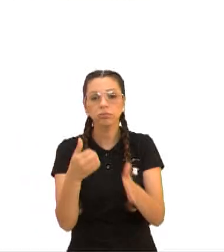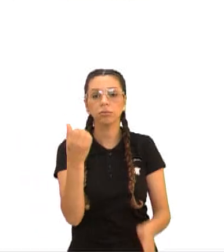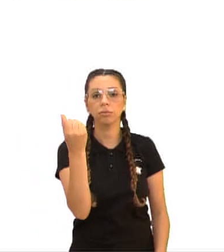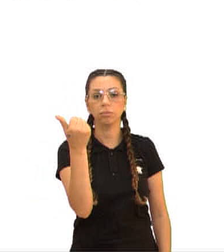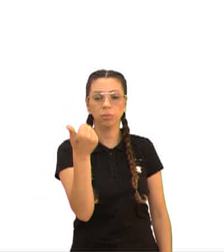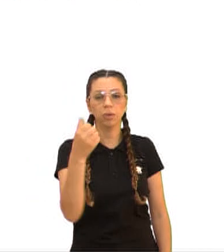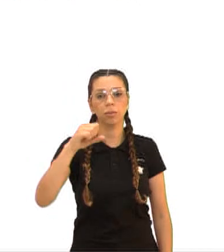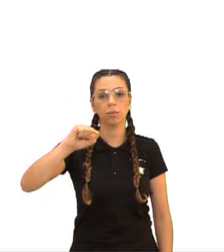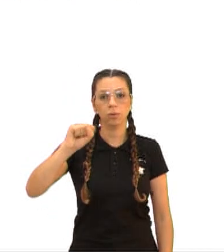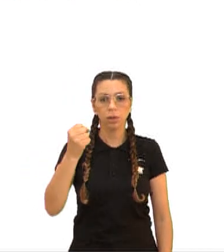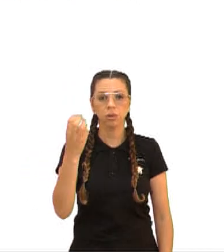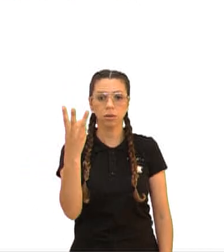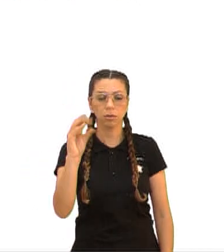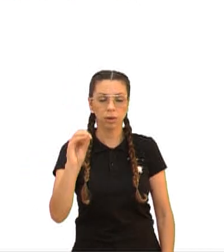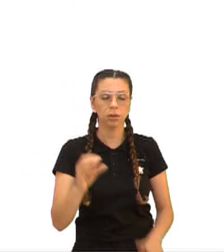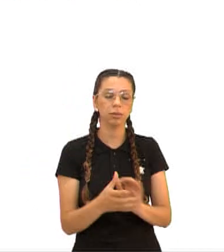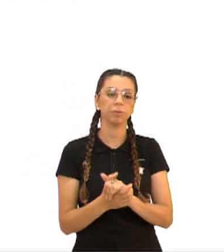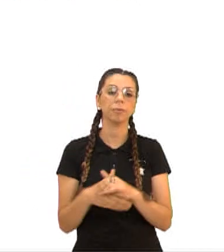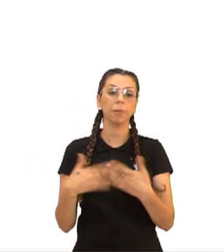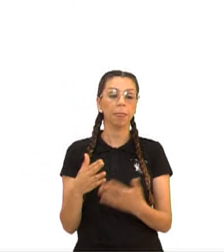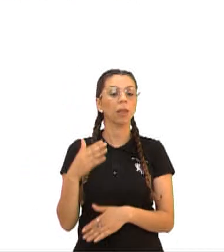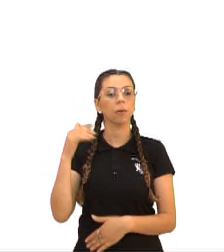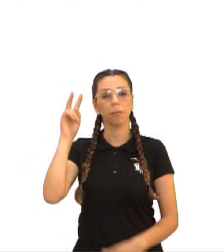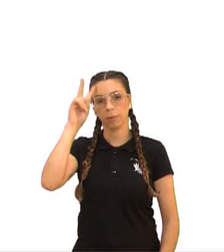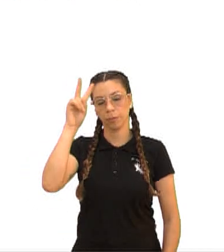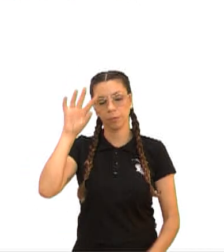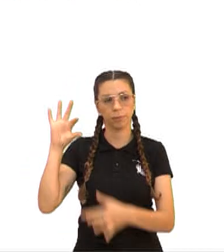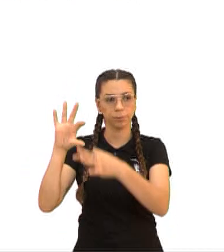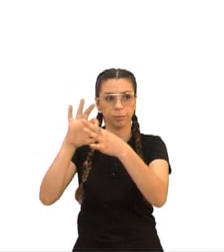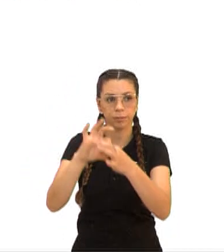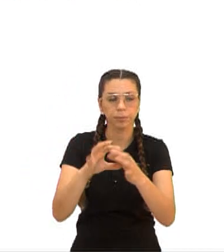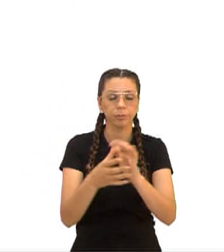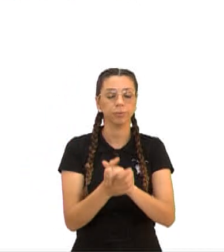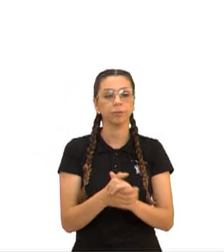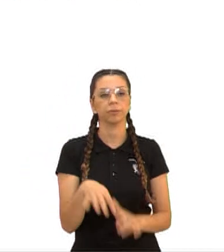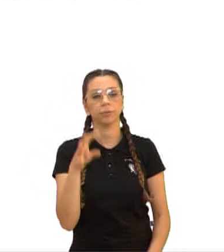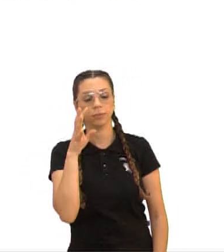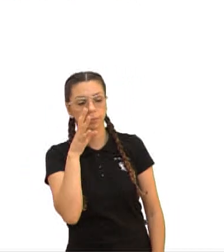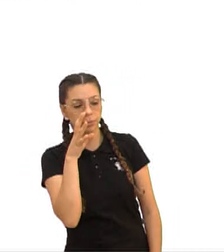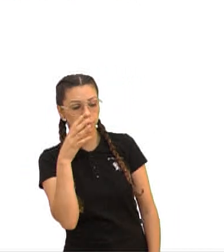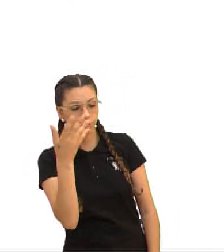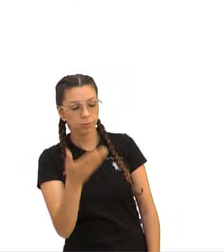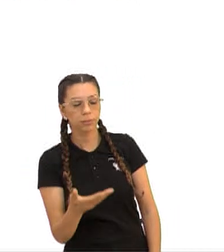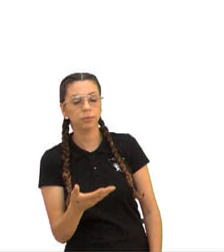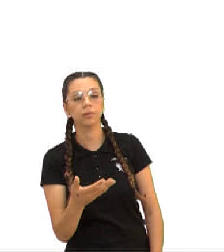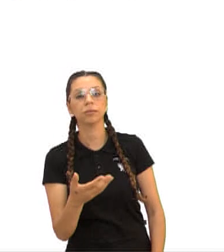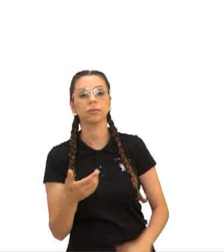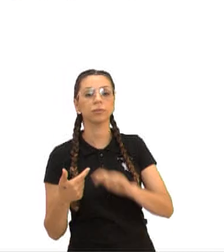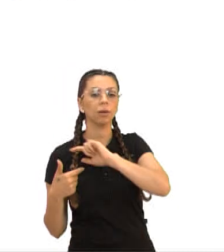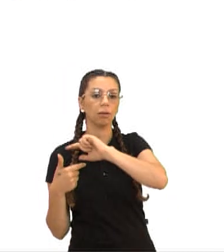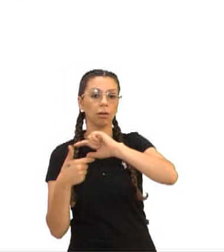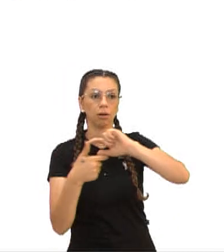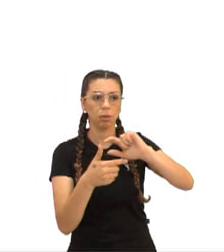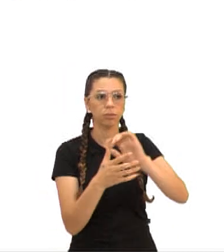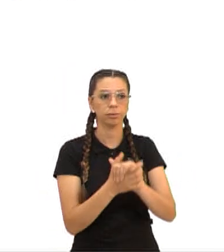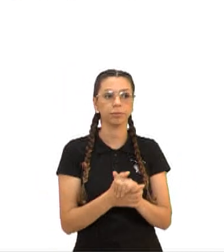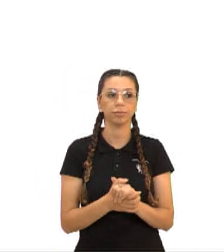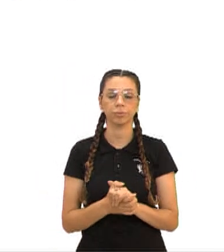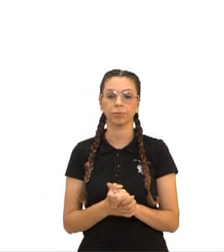contexto histórico ainda, pessoal. Ingres, né, admirava a antiguidade clássica. O